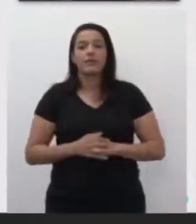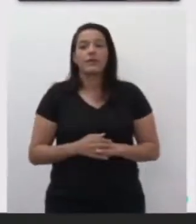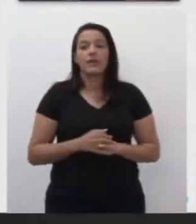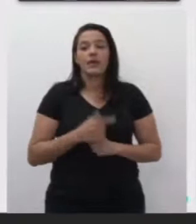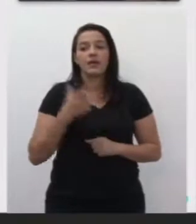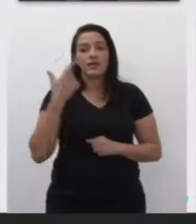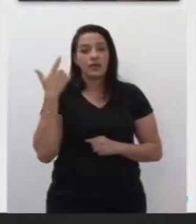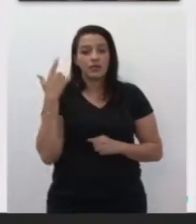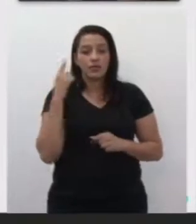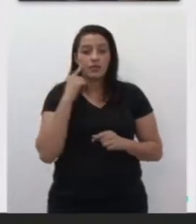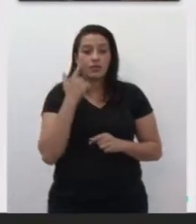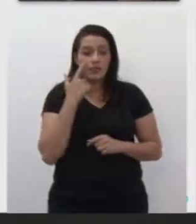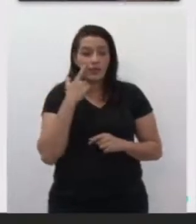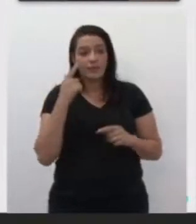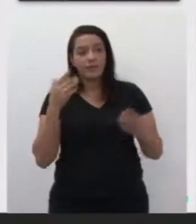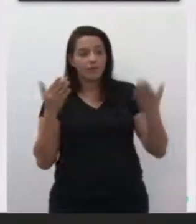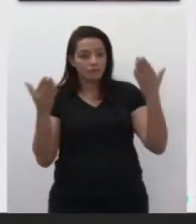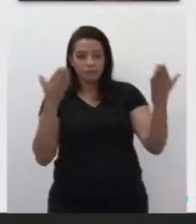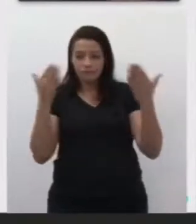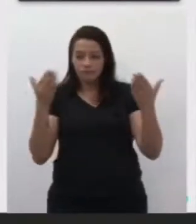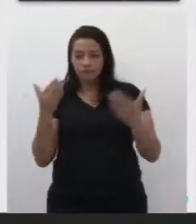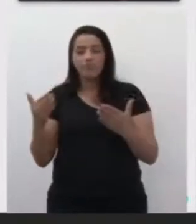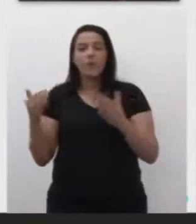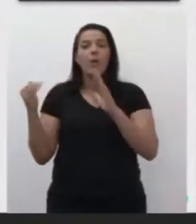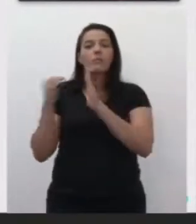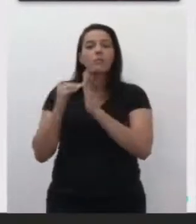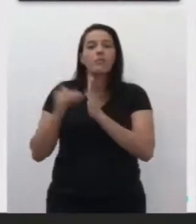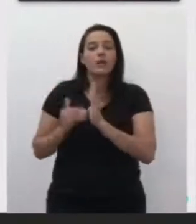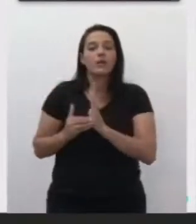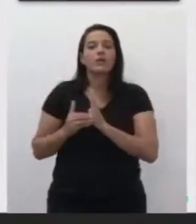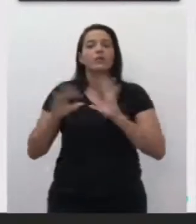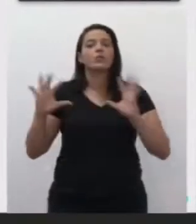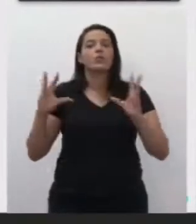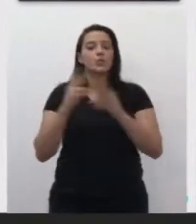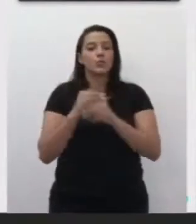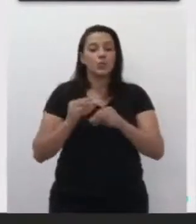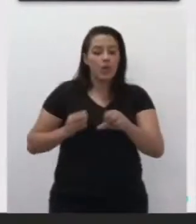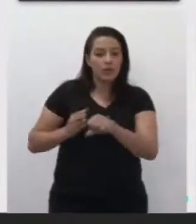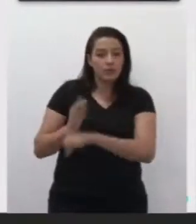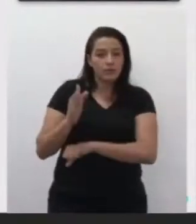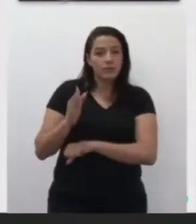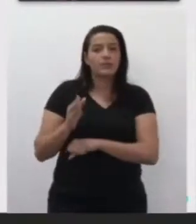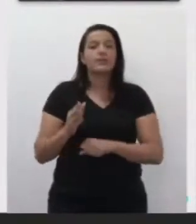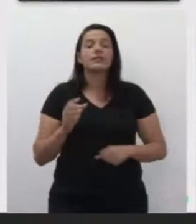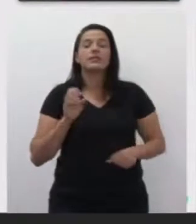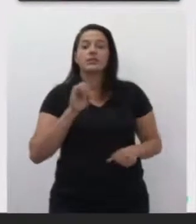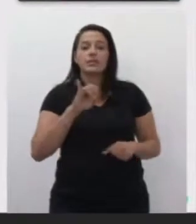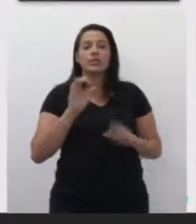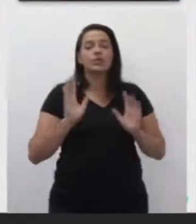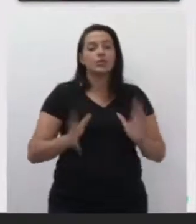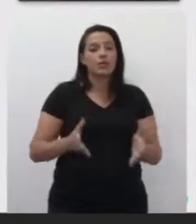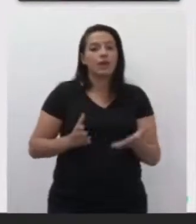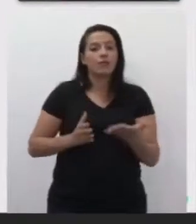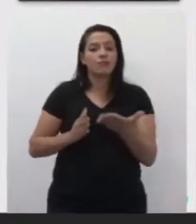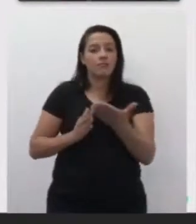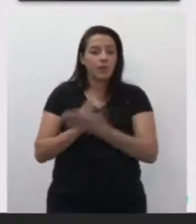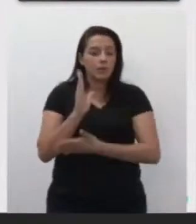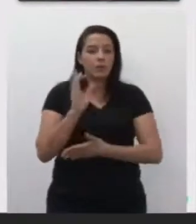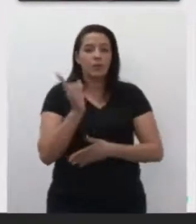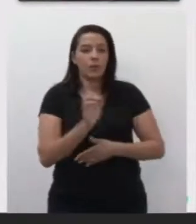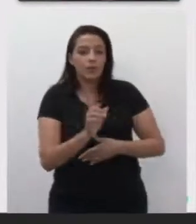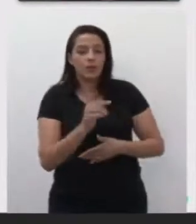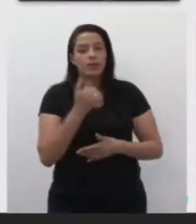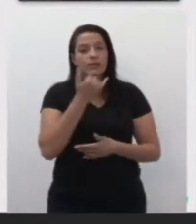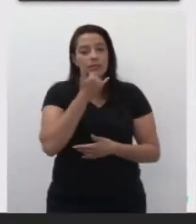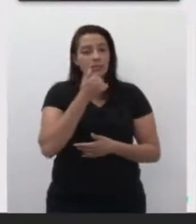vai cruzar com o nosso banco para ver se o CPF já foi autorizado. Caso não tenha sido autorizado, a gente vai entrar em contato com a secretaria